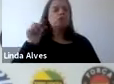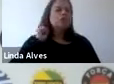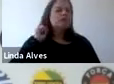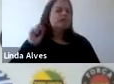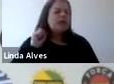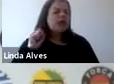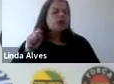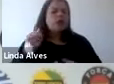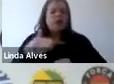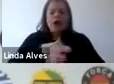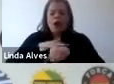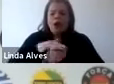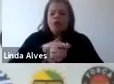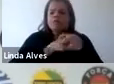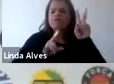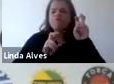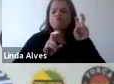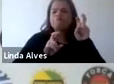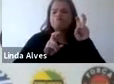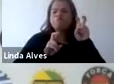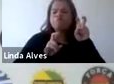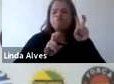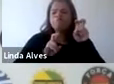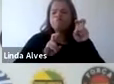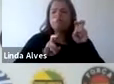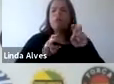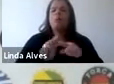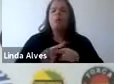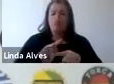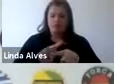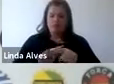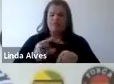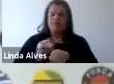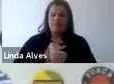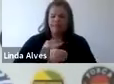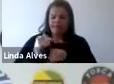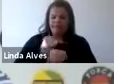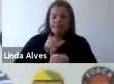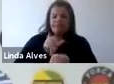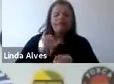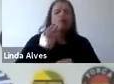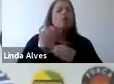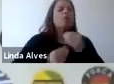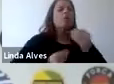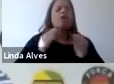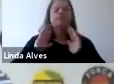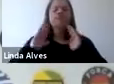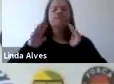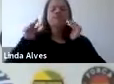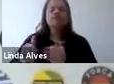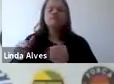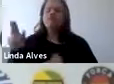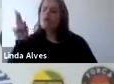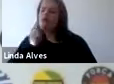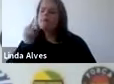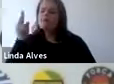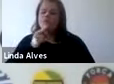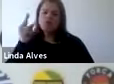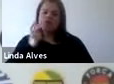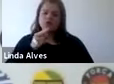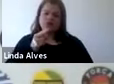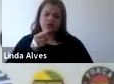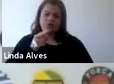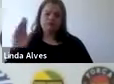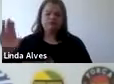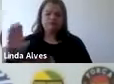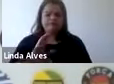tratar exatamente desse tema, para dar luz a esse tema de focarmos o que é o emergencial, porque você